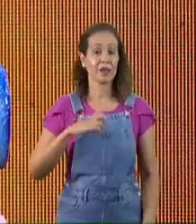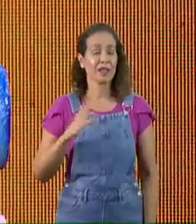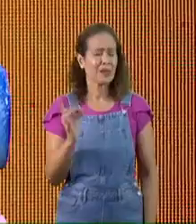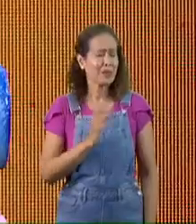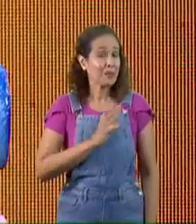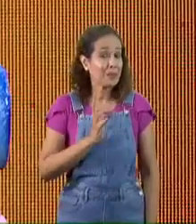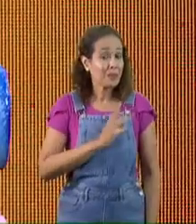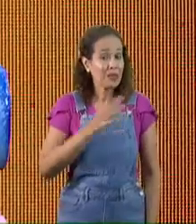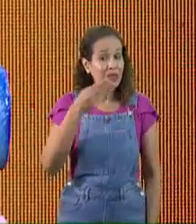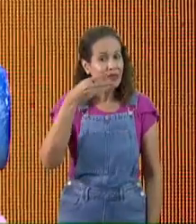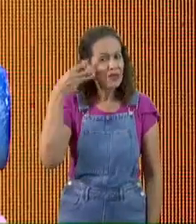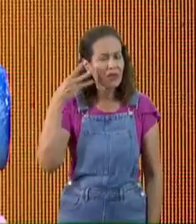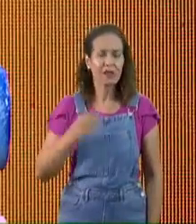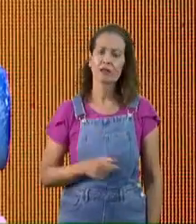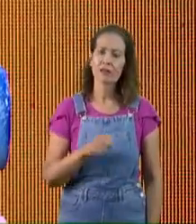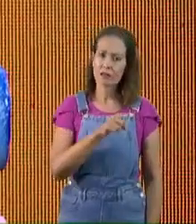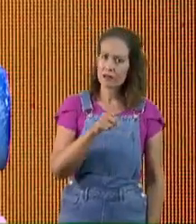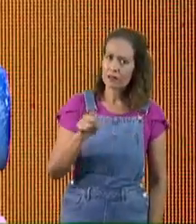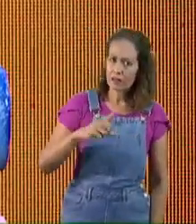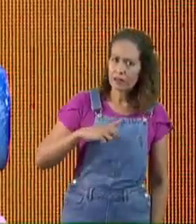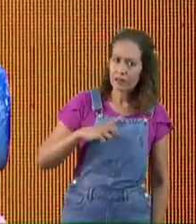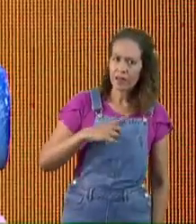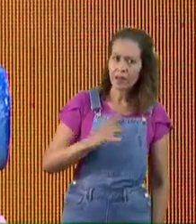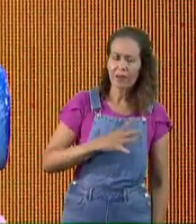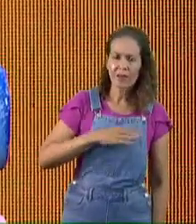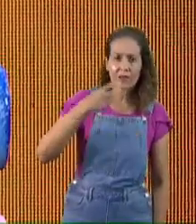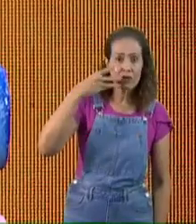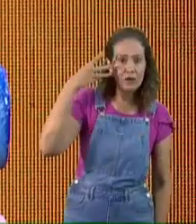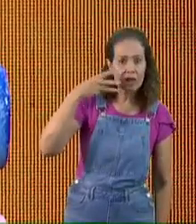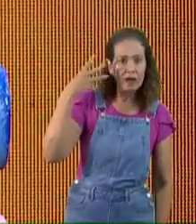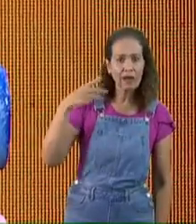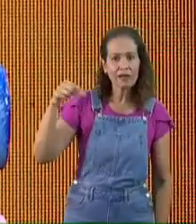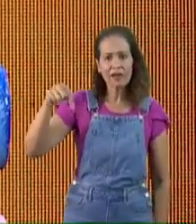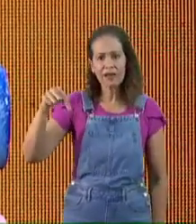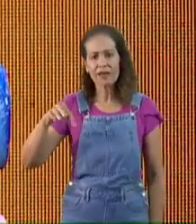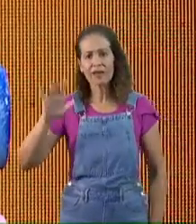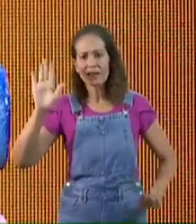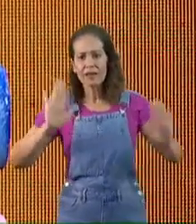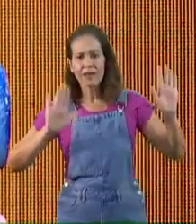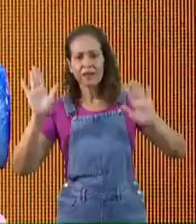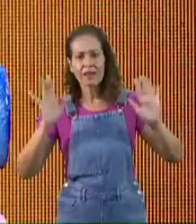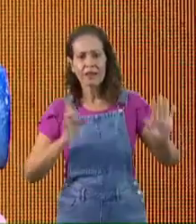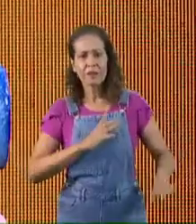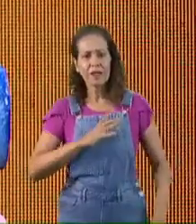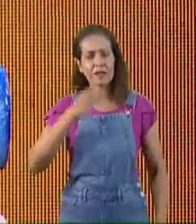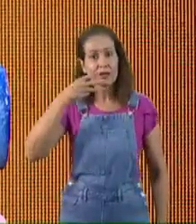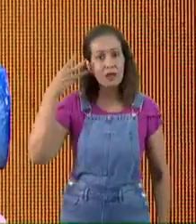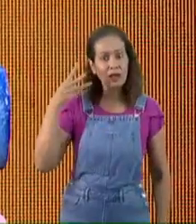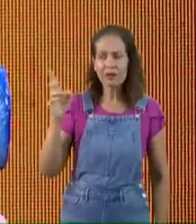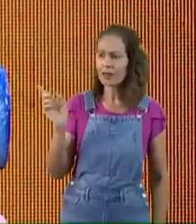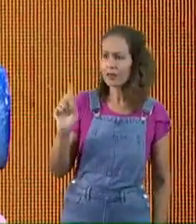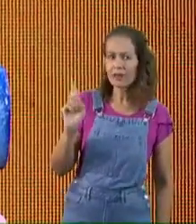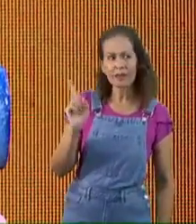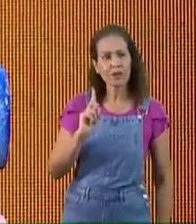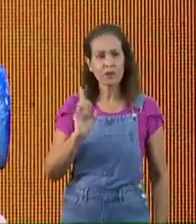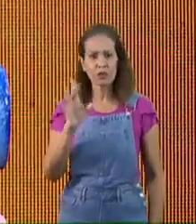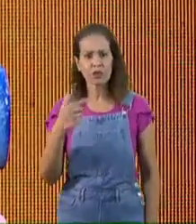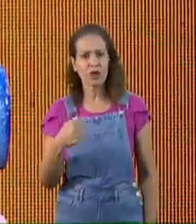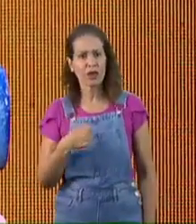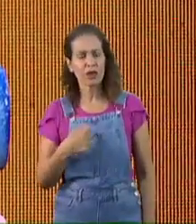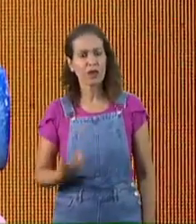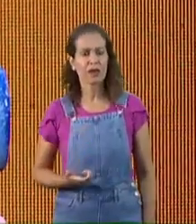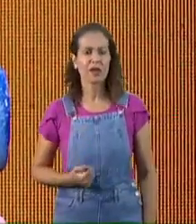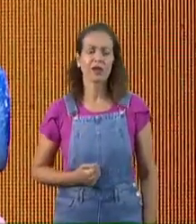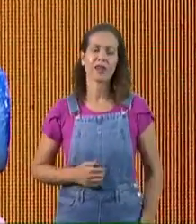medo de gato. Mas alguém tem medo de gato? Vocês têm medo de gato? Alguém aqui tem medo de gato? Não. Não? Só eu? Não. Eu